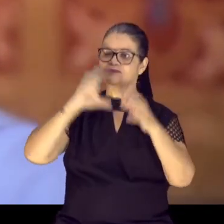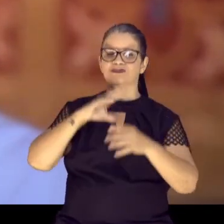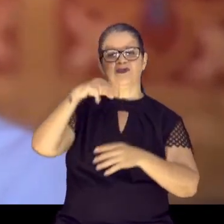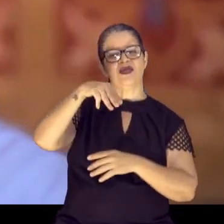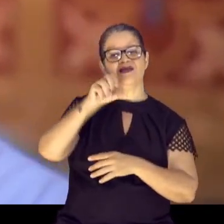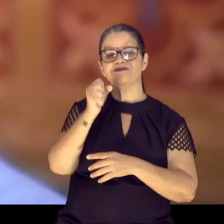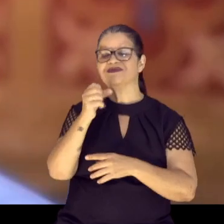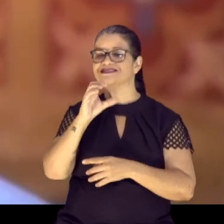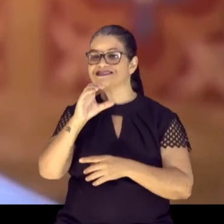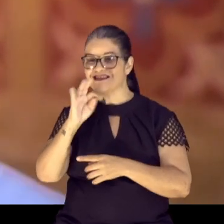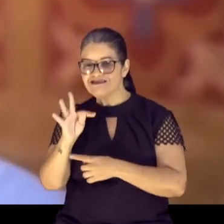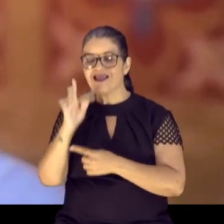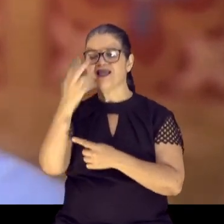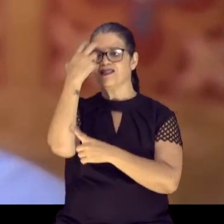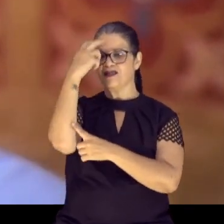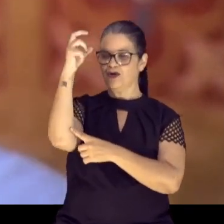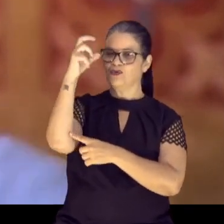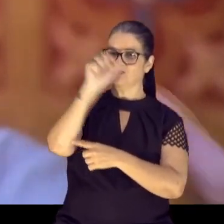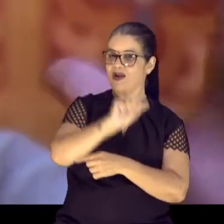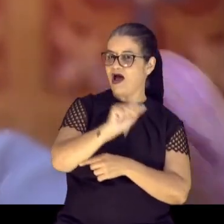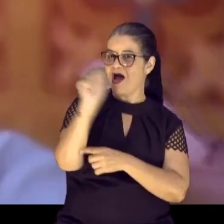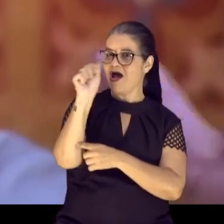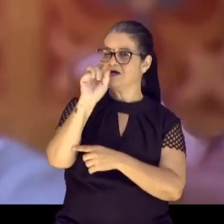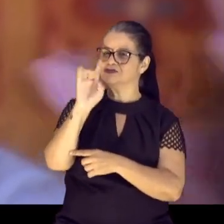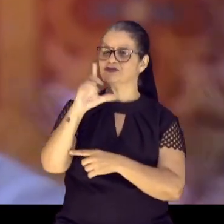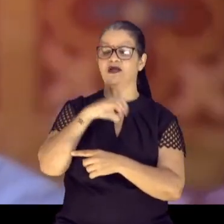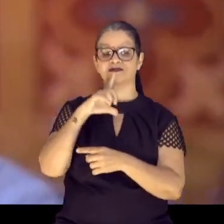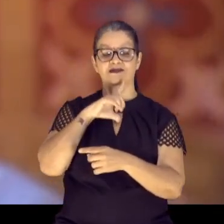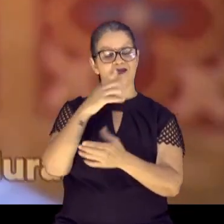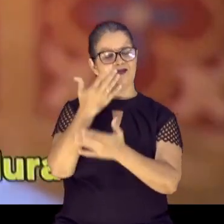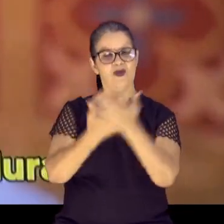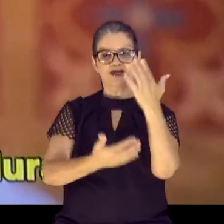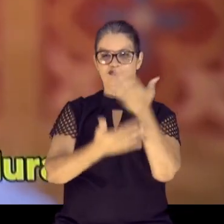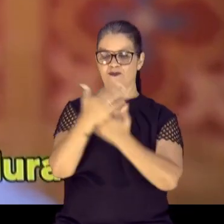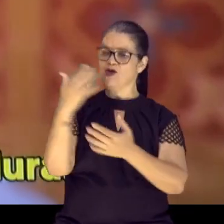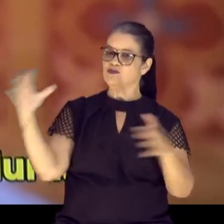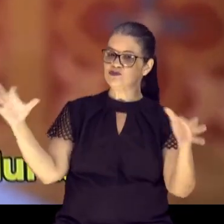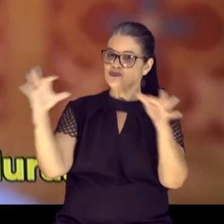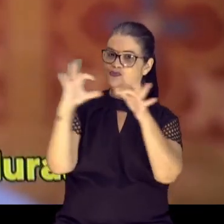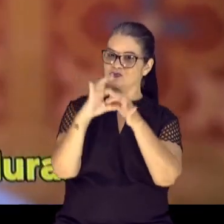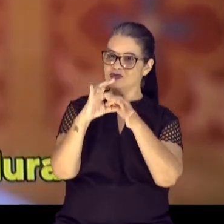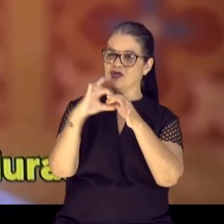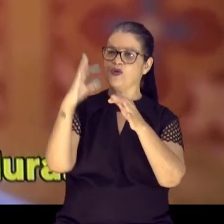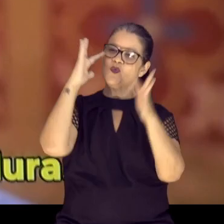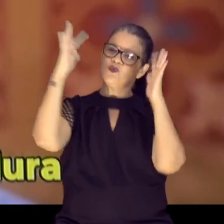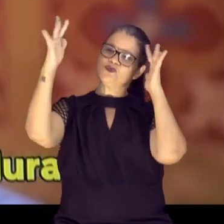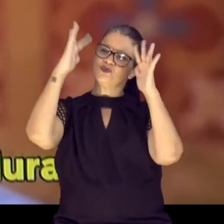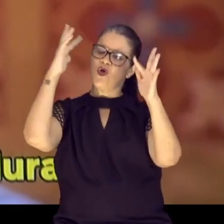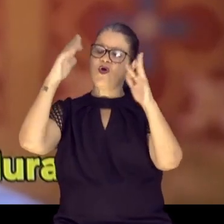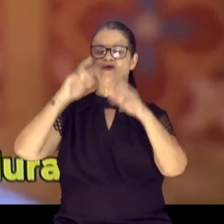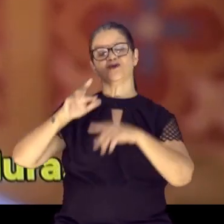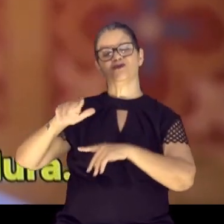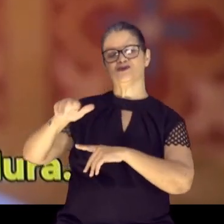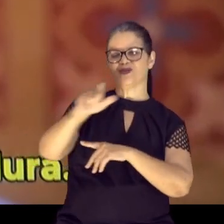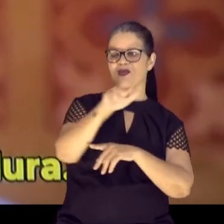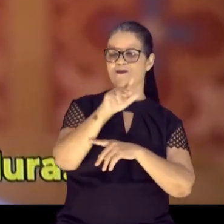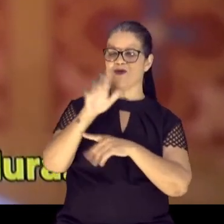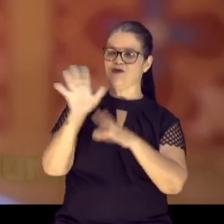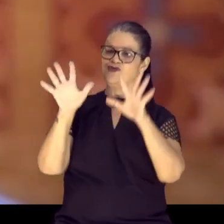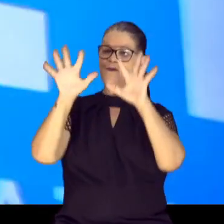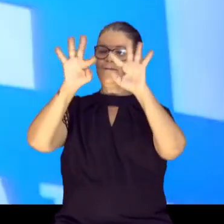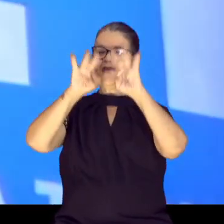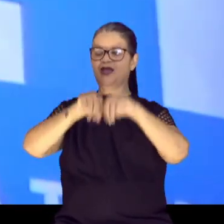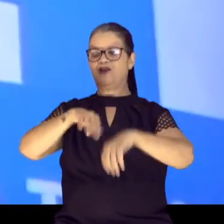da cultura, Arraes que só tendo as mãos, uniu os sonhos irmãos pelo fim da